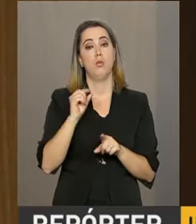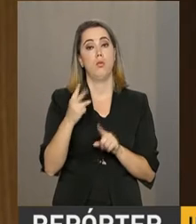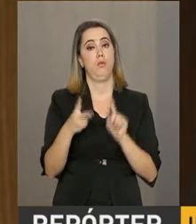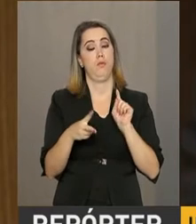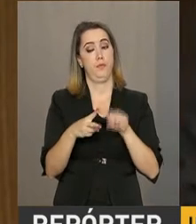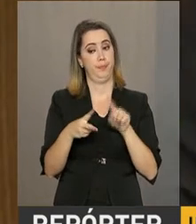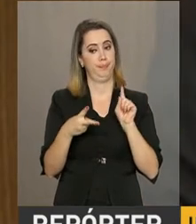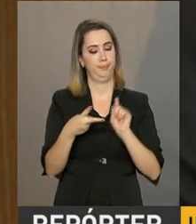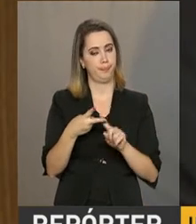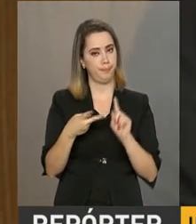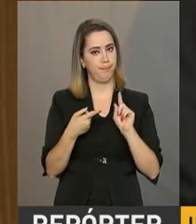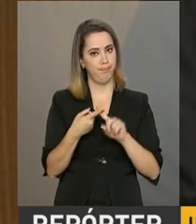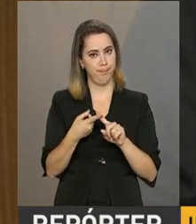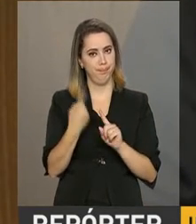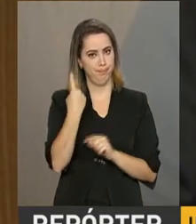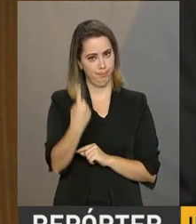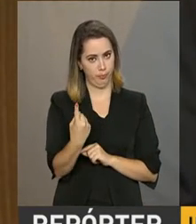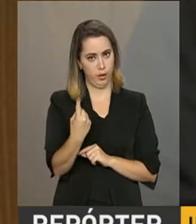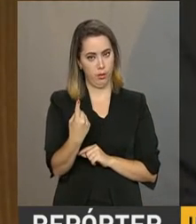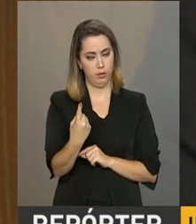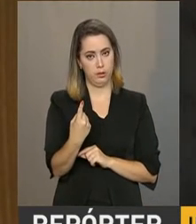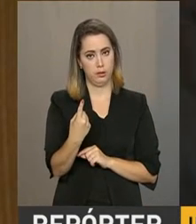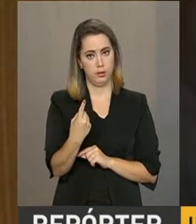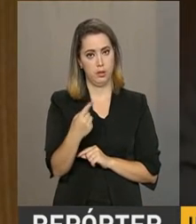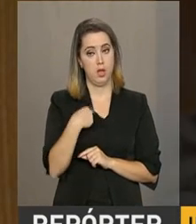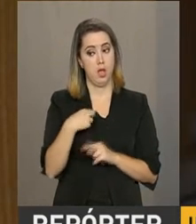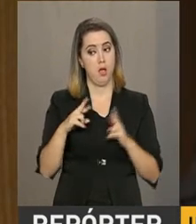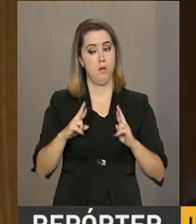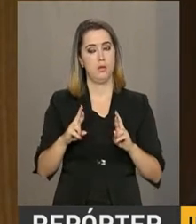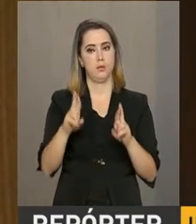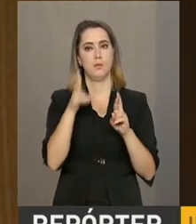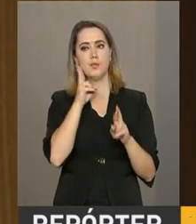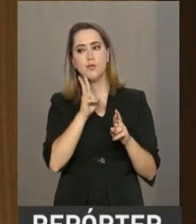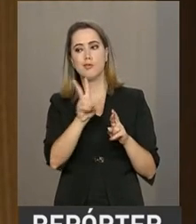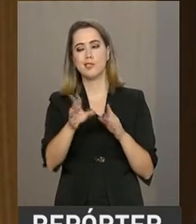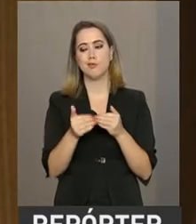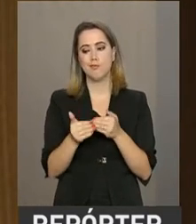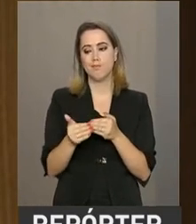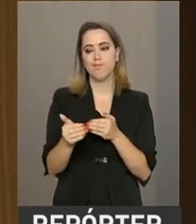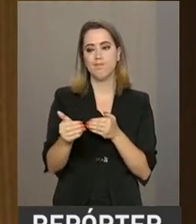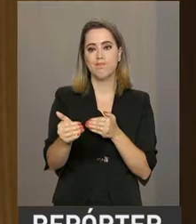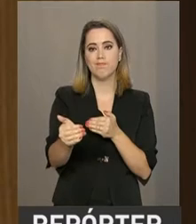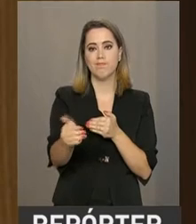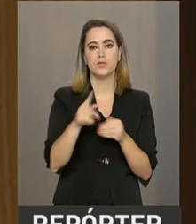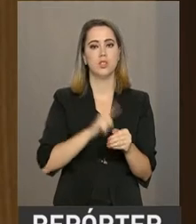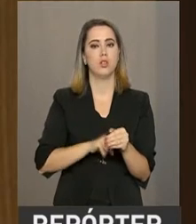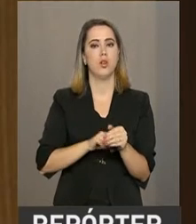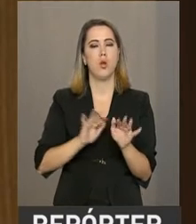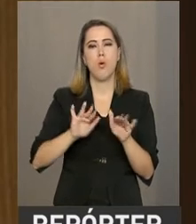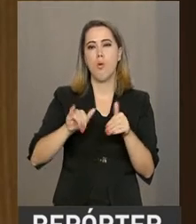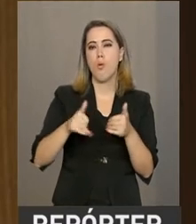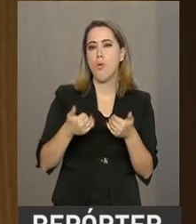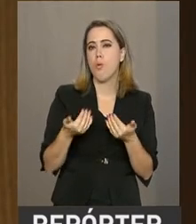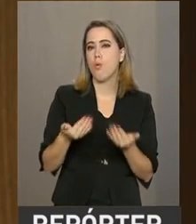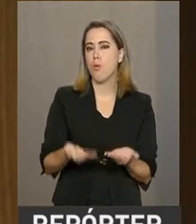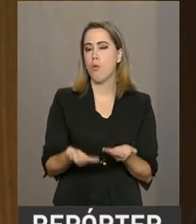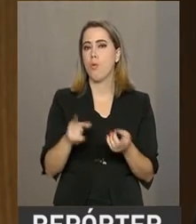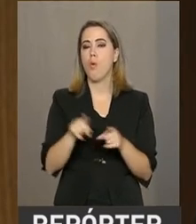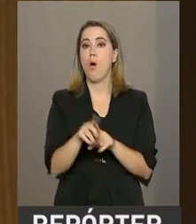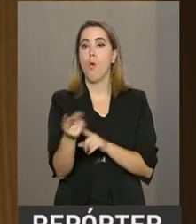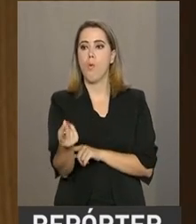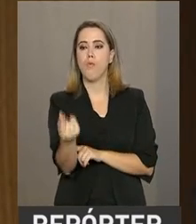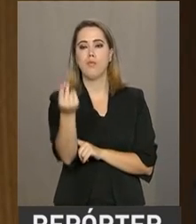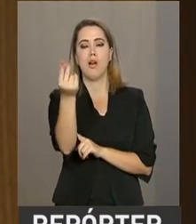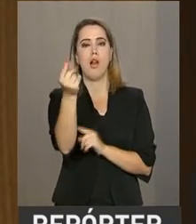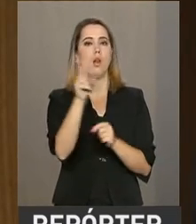duas coisas ao mesmo tempo uma espécie os acompanhou no tempo é qual essa trajetória dos pés daqui